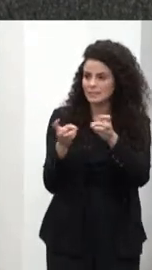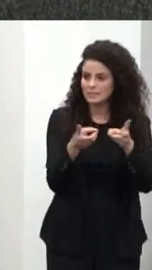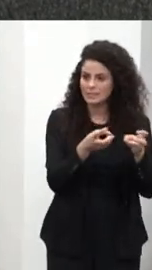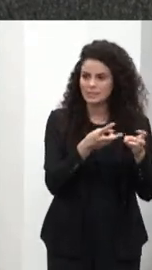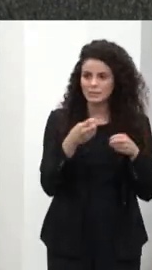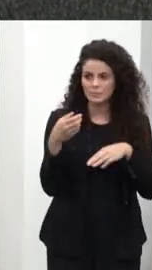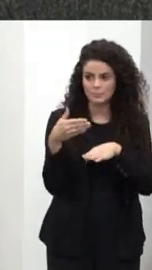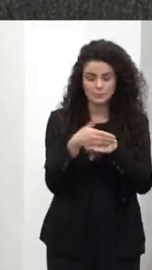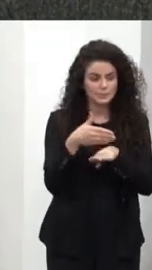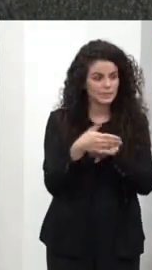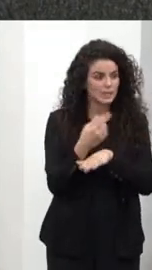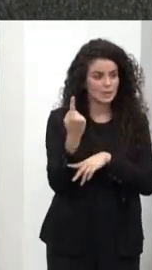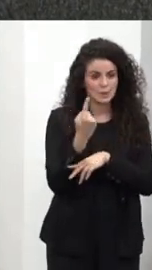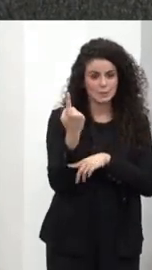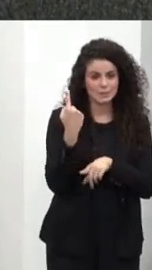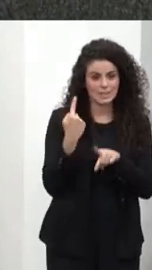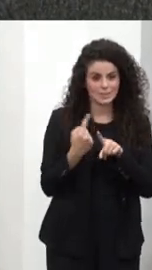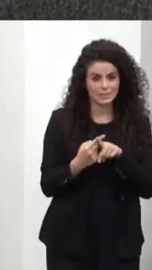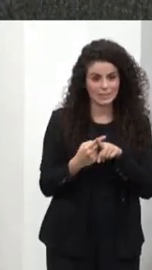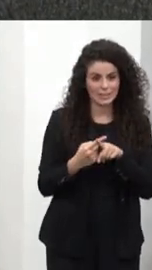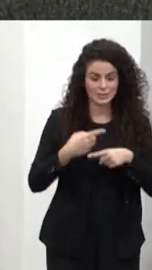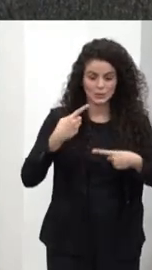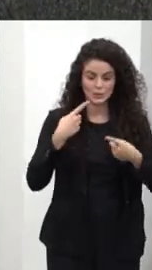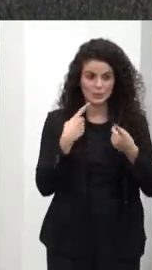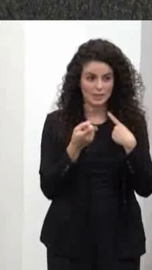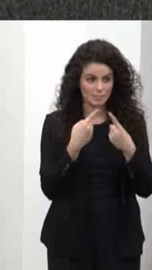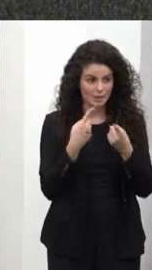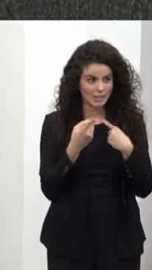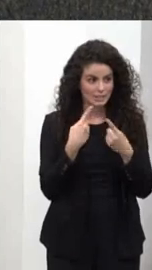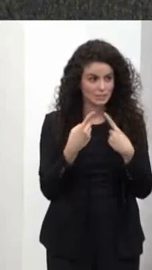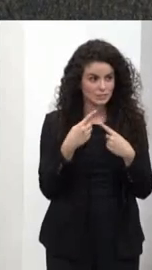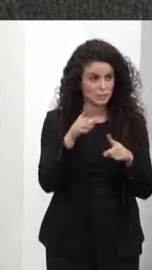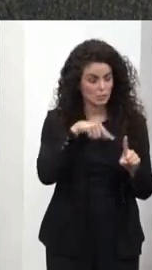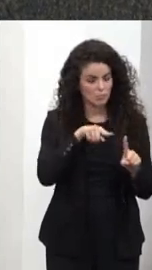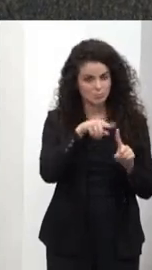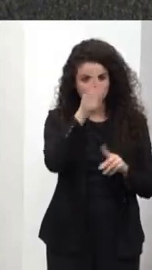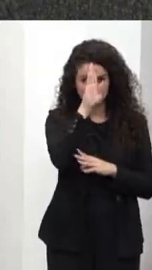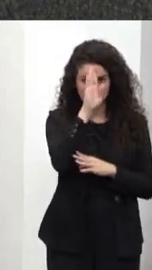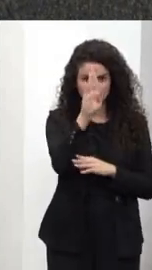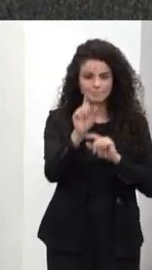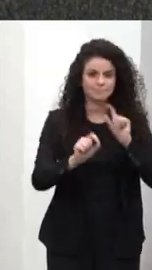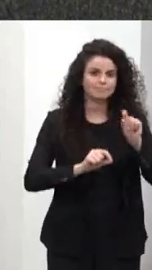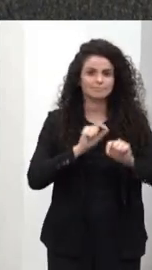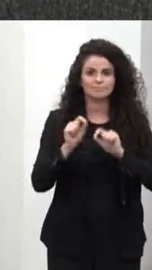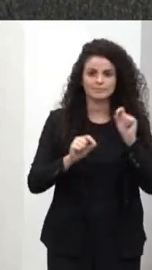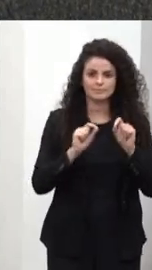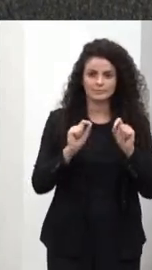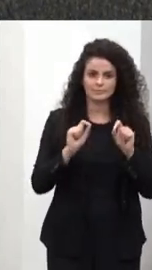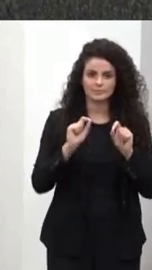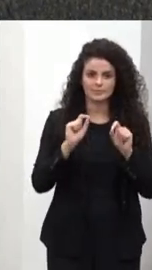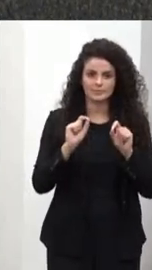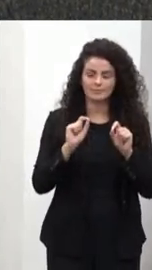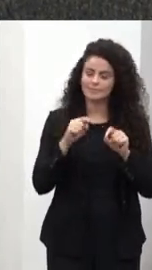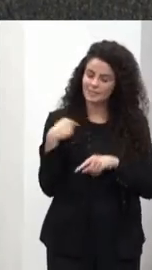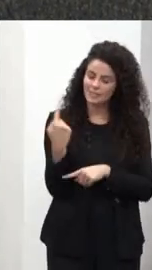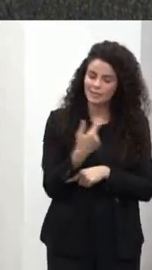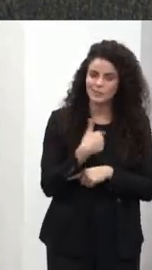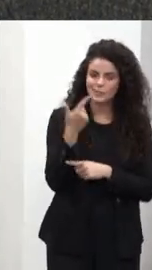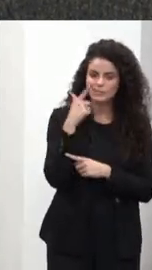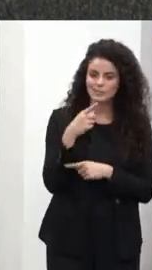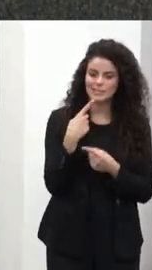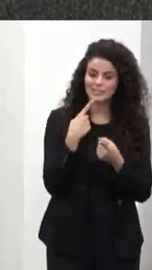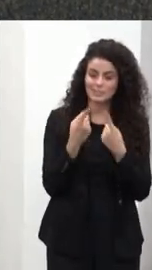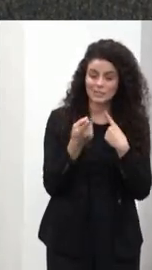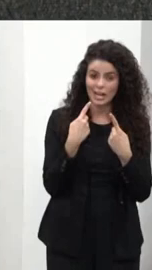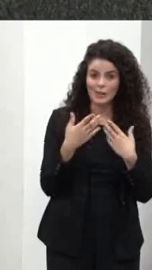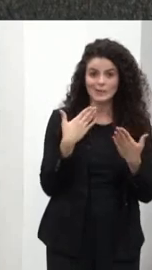participando de pela primeira vez um debate como esse e o nosso objetivo principal né fazer com que esse debate ele